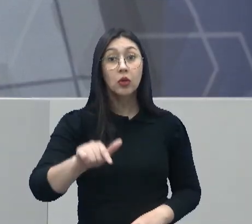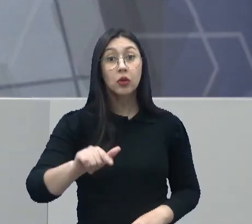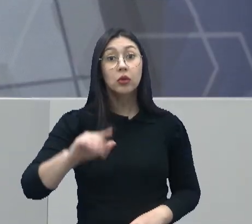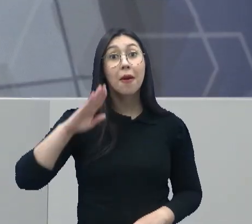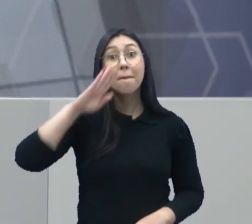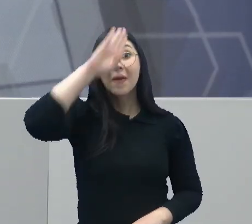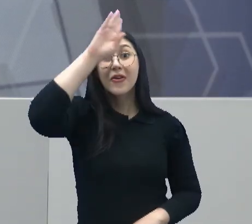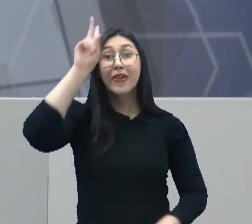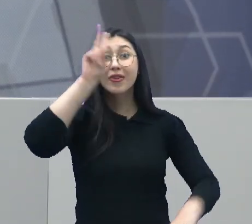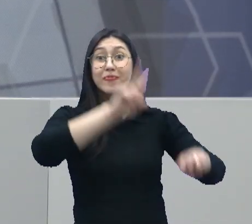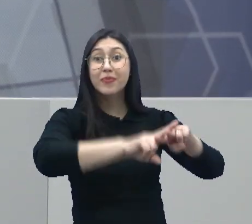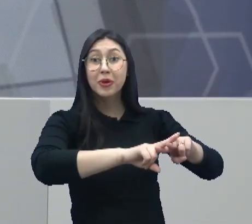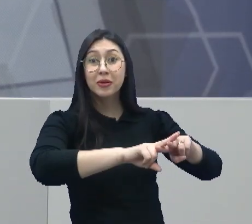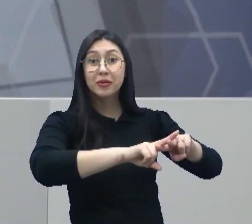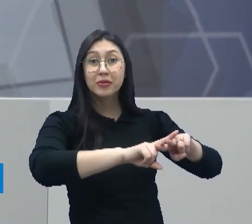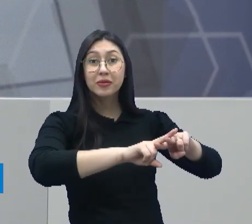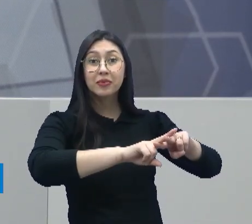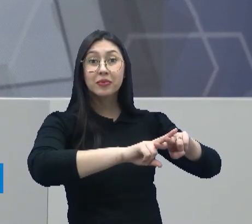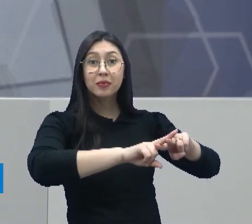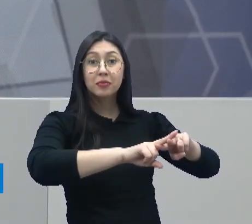preso.